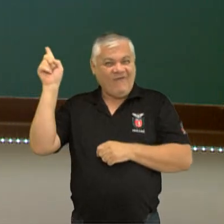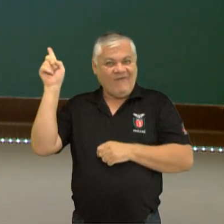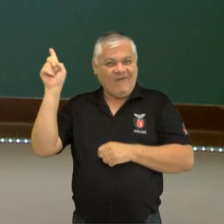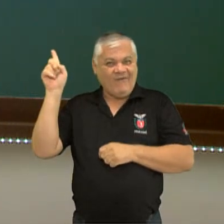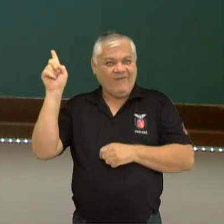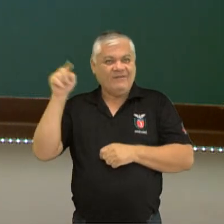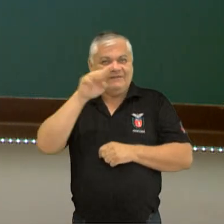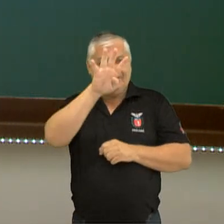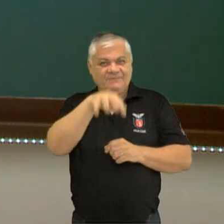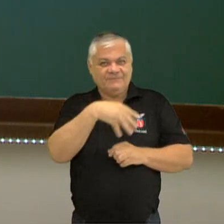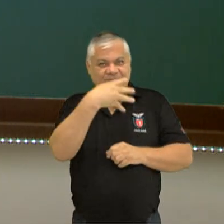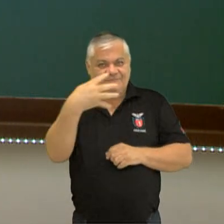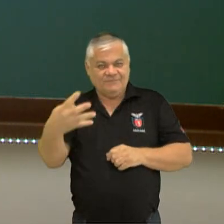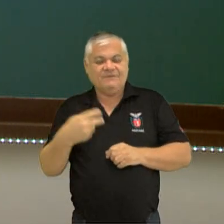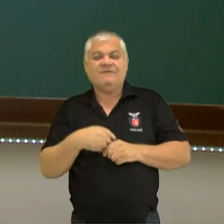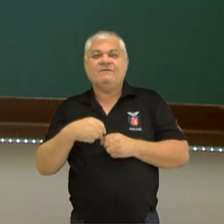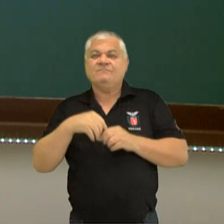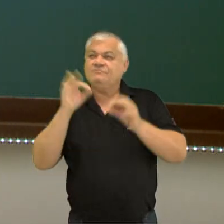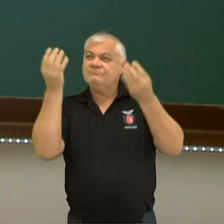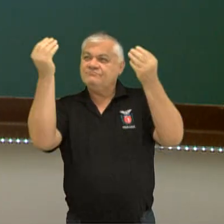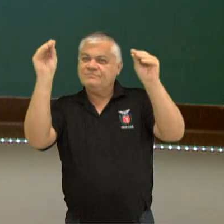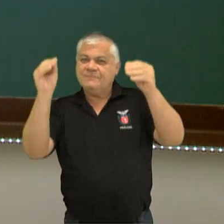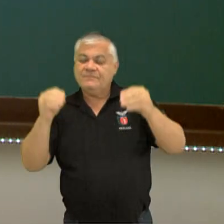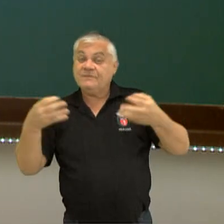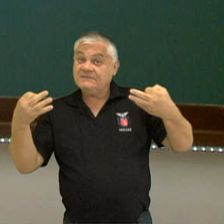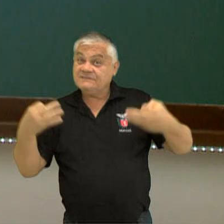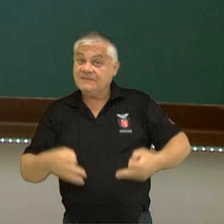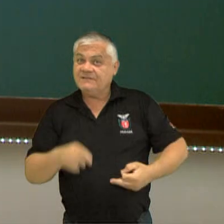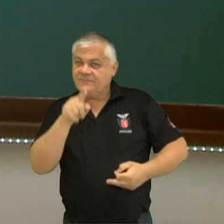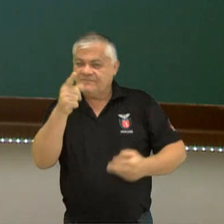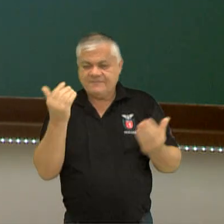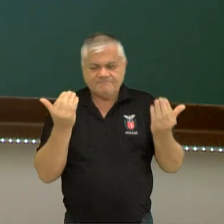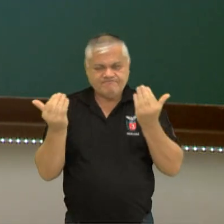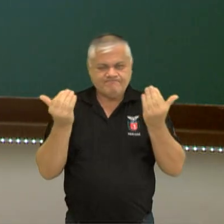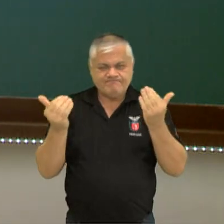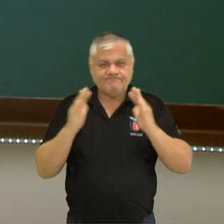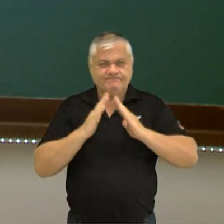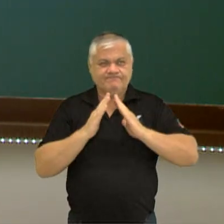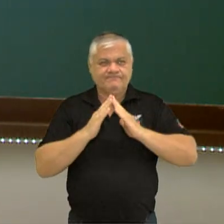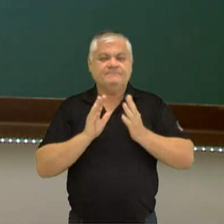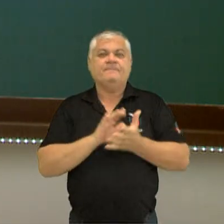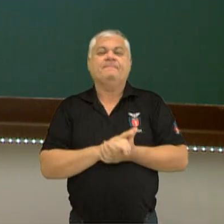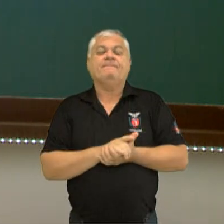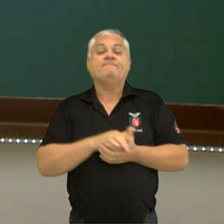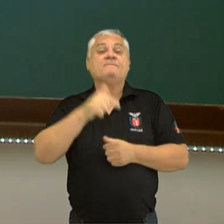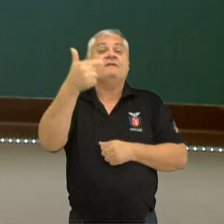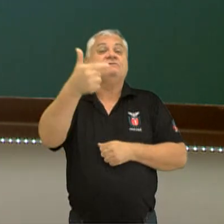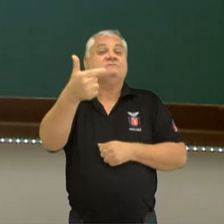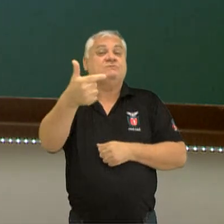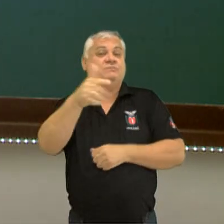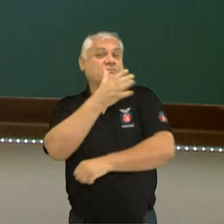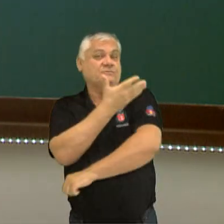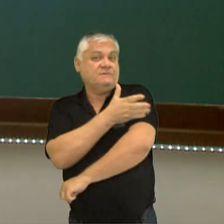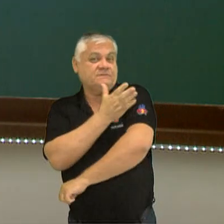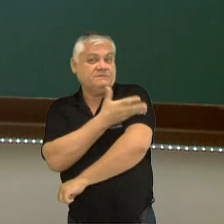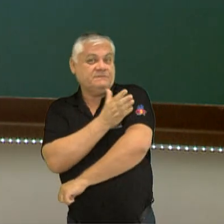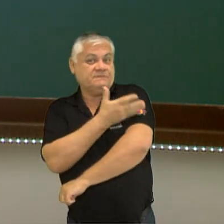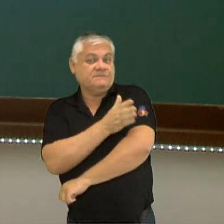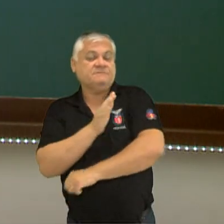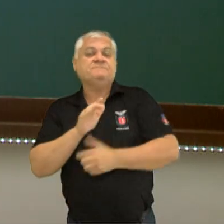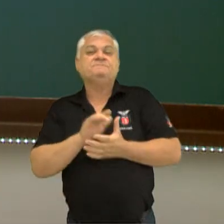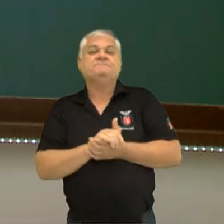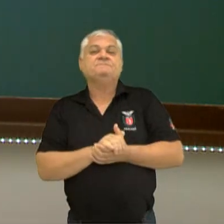a tabelinha com os valores corretos para verificação aí em casa, tá bom? Então vamos fazer mais um exercício